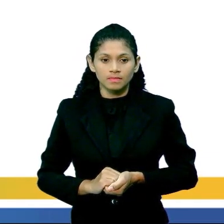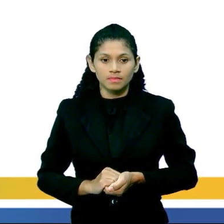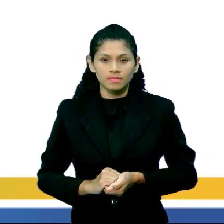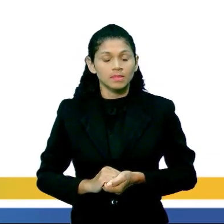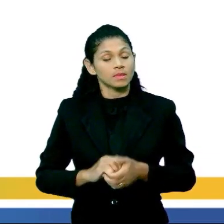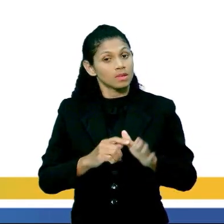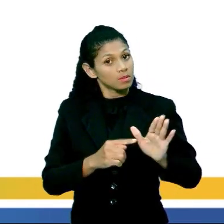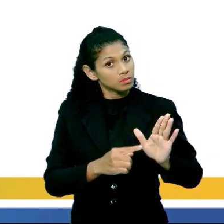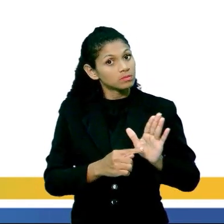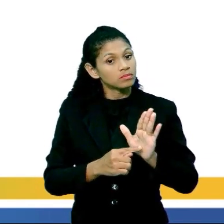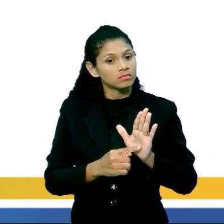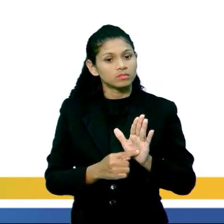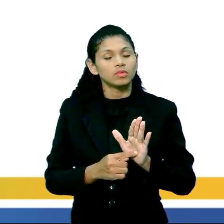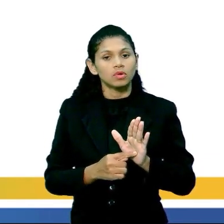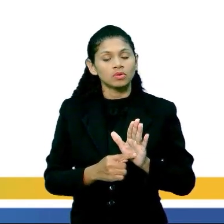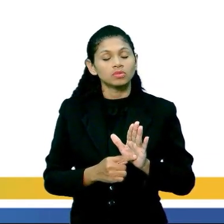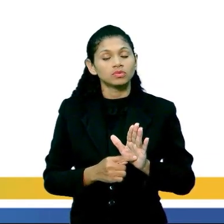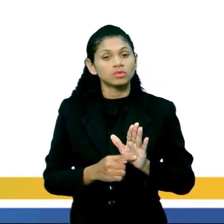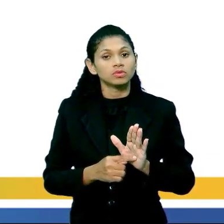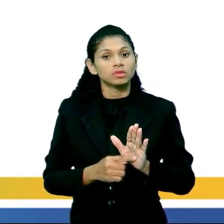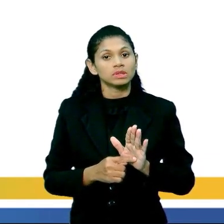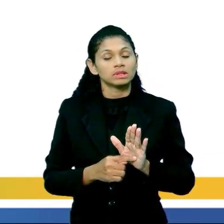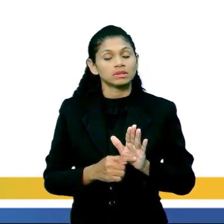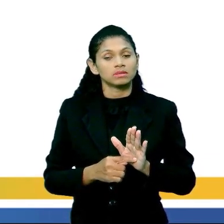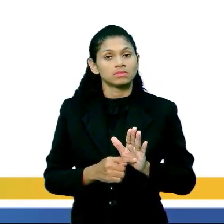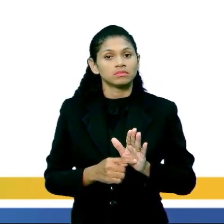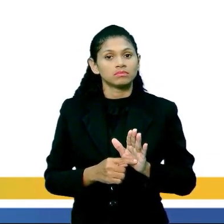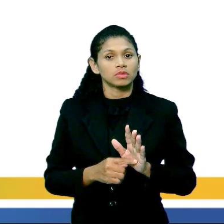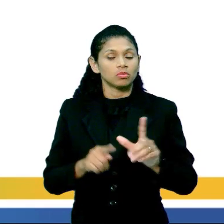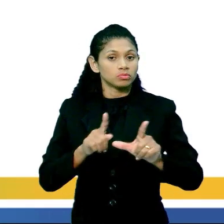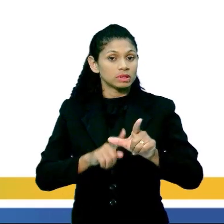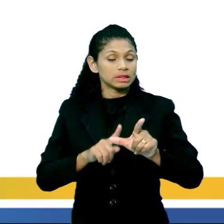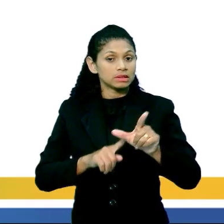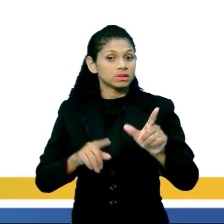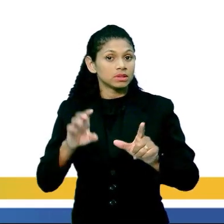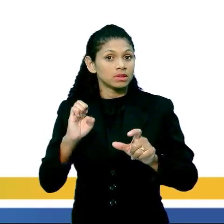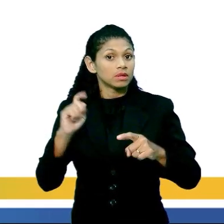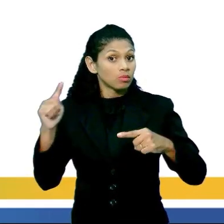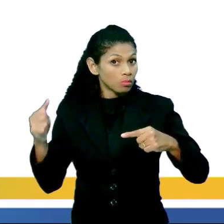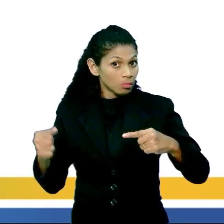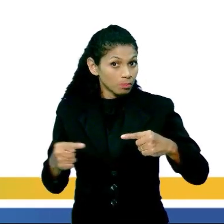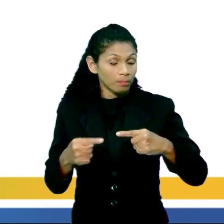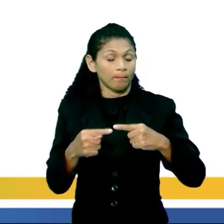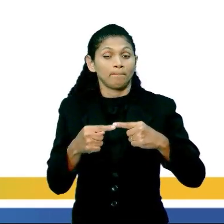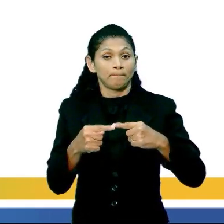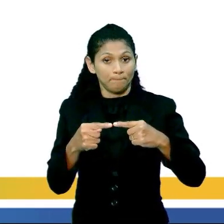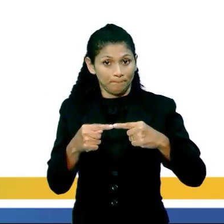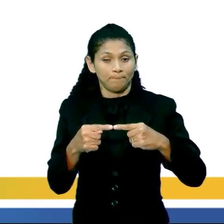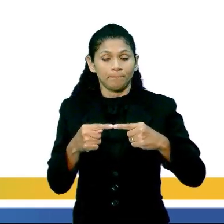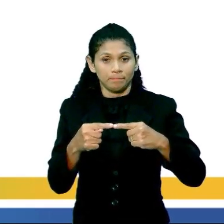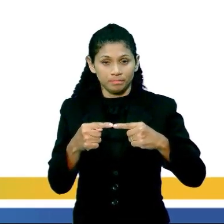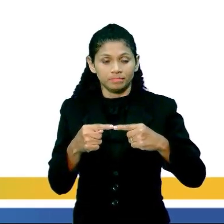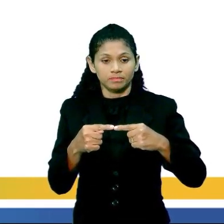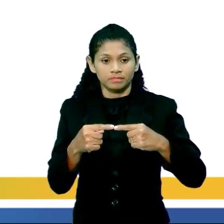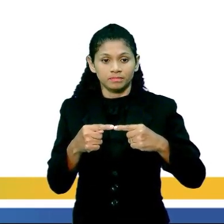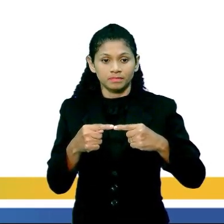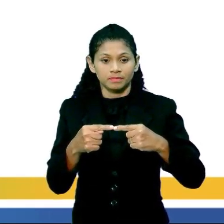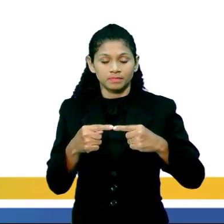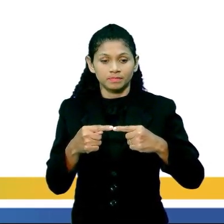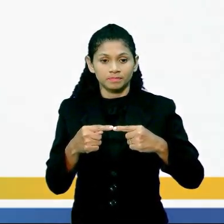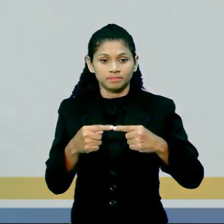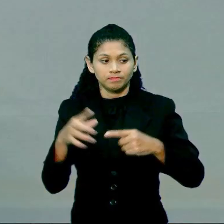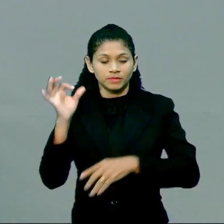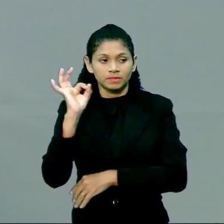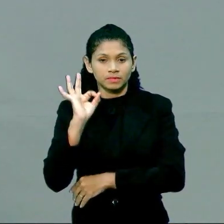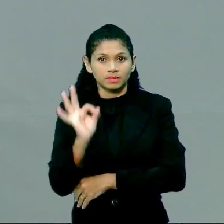isso aí, tá? Então a palavra sinônimo de tenson, tá? É perseverança, com certeza, sem medo de